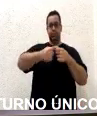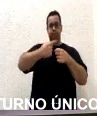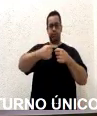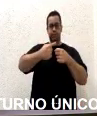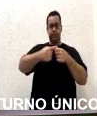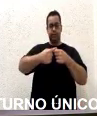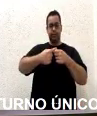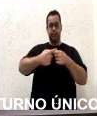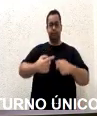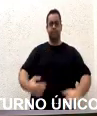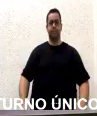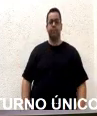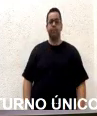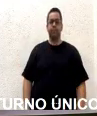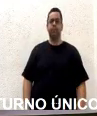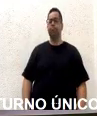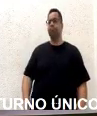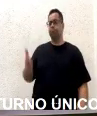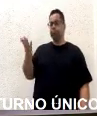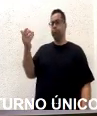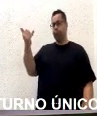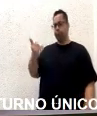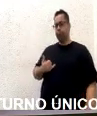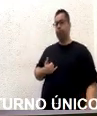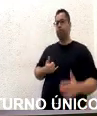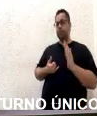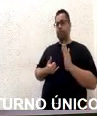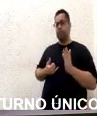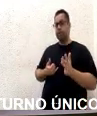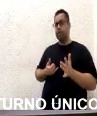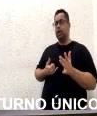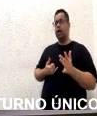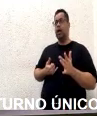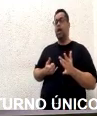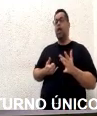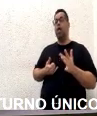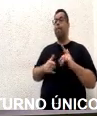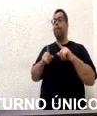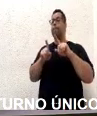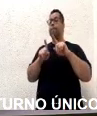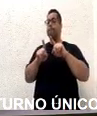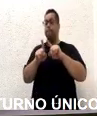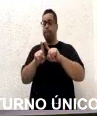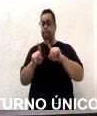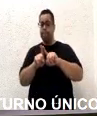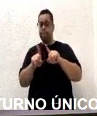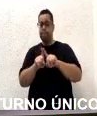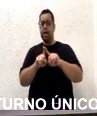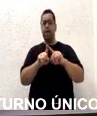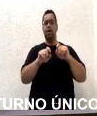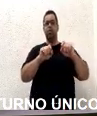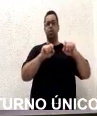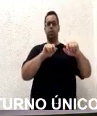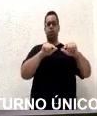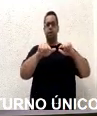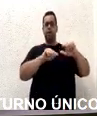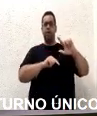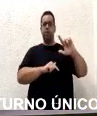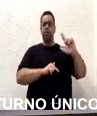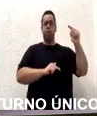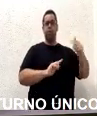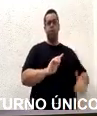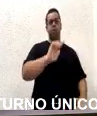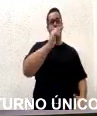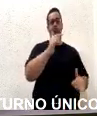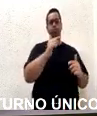o senhor mencionado pelo novo vereador, de arrecadação pelo município, quanto na parte da questão de empregos para os munícipes.